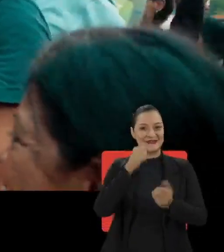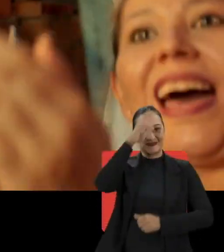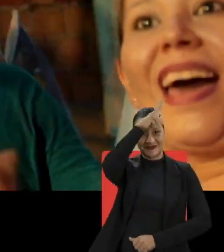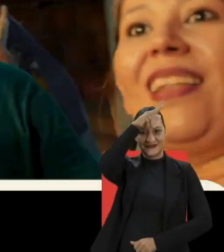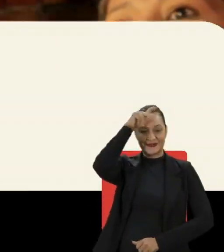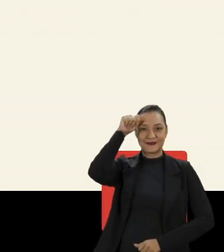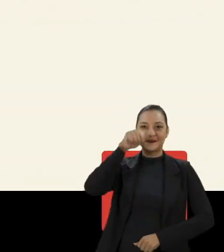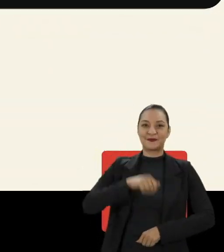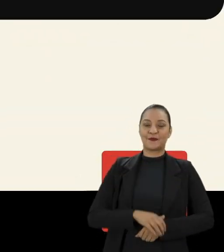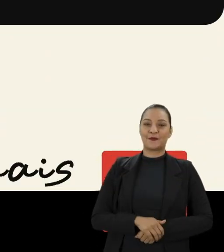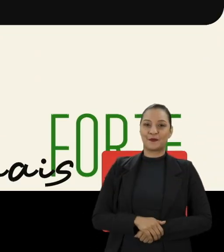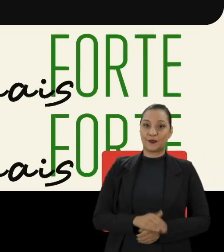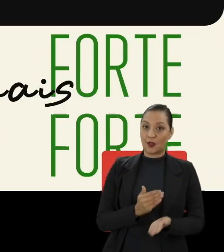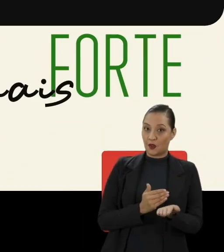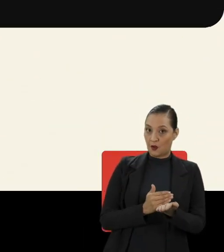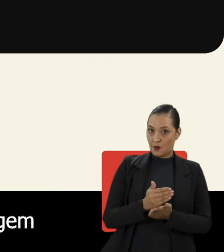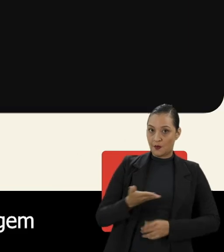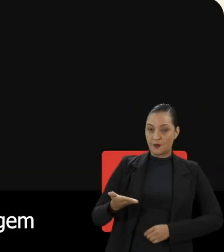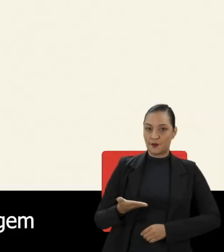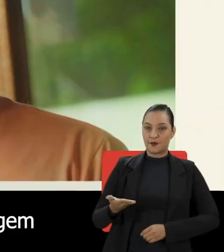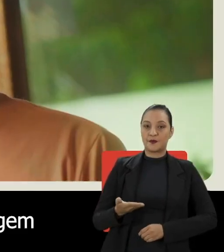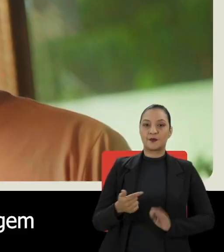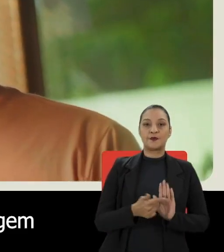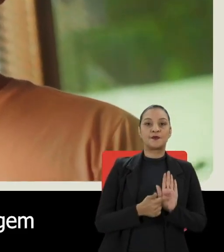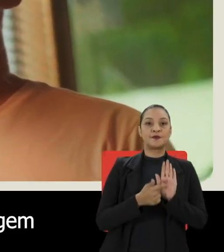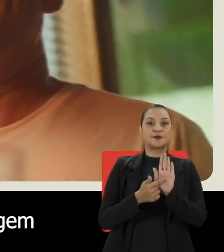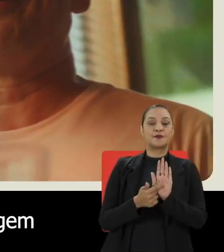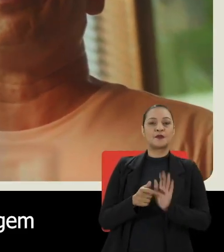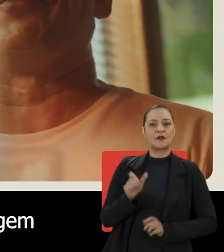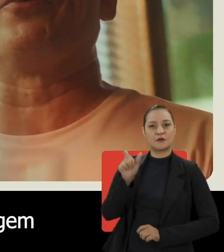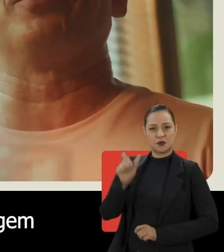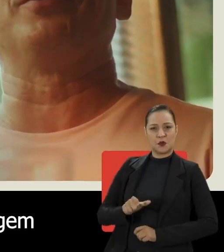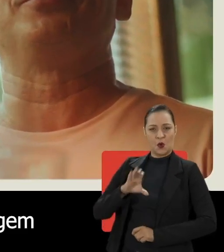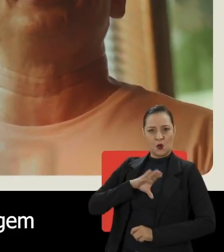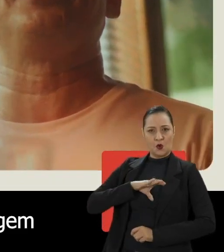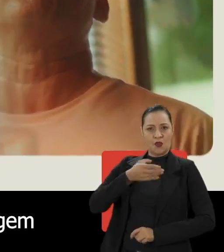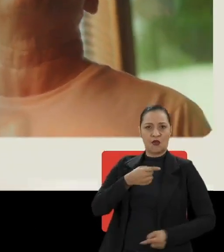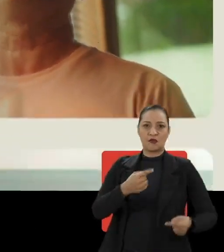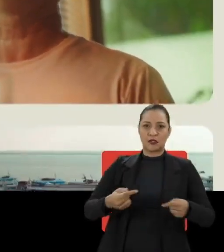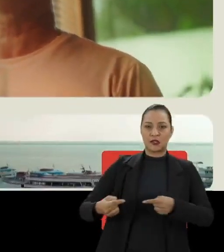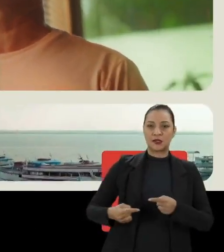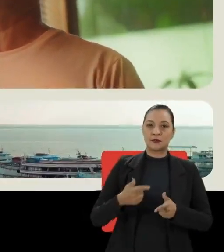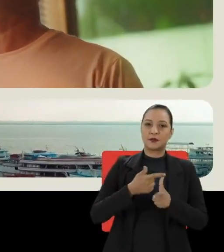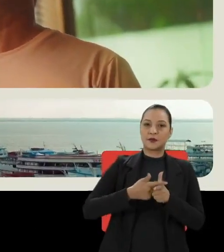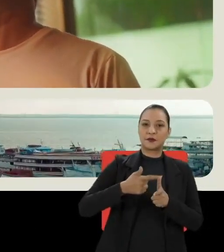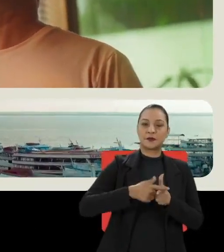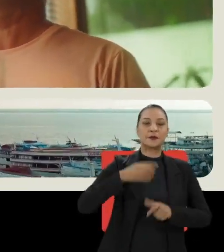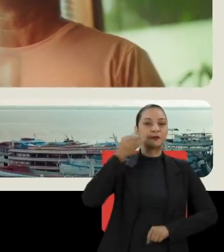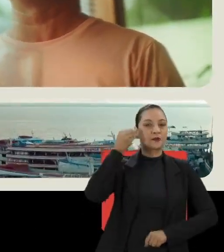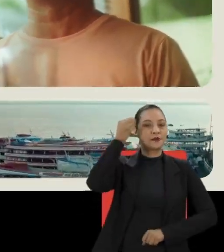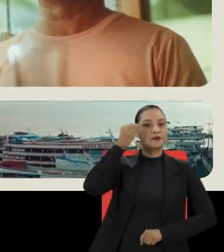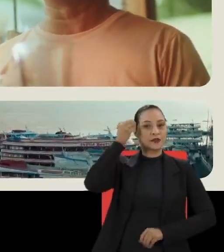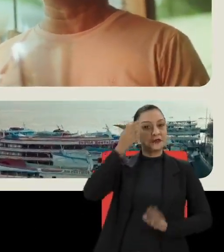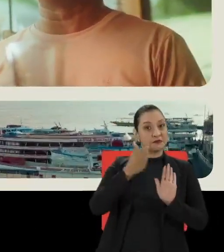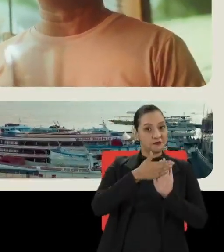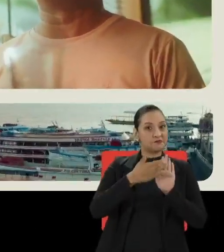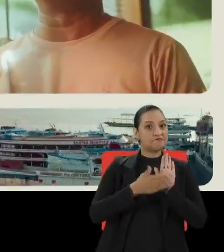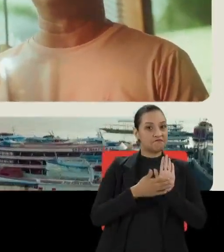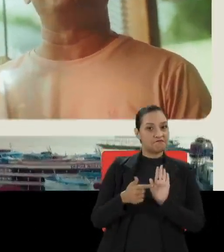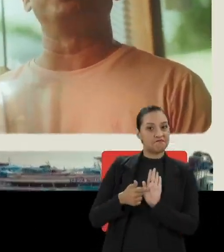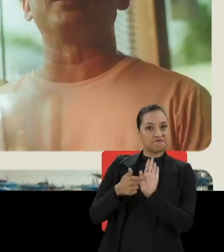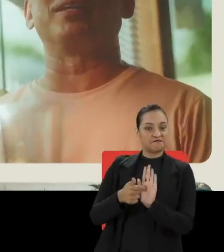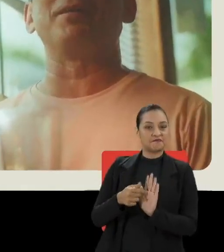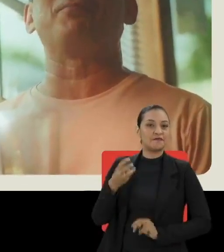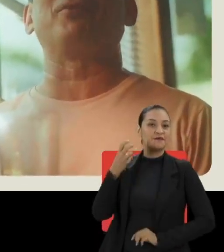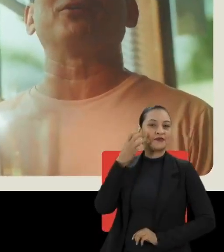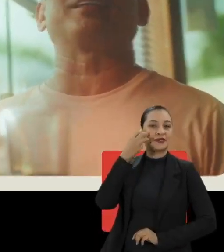Marcelo, chega mais, Manauara. Começa agora o programa de quem tem coragem para debater problemas e experiência para